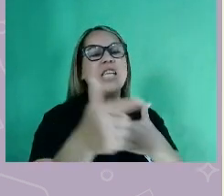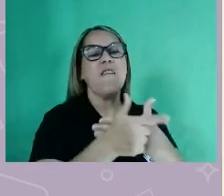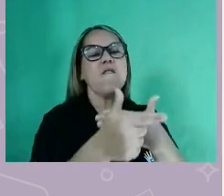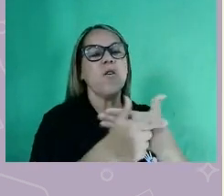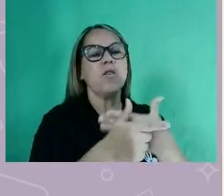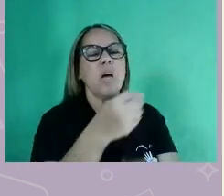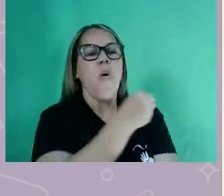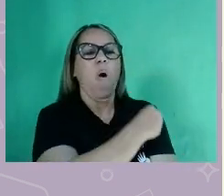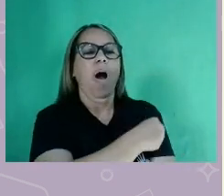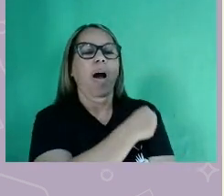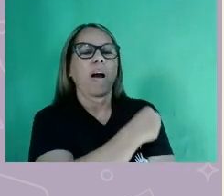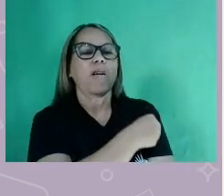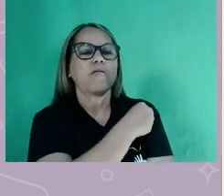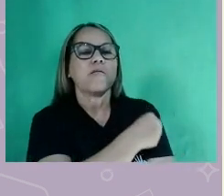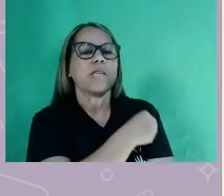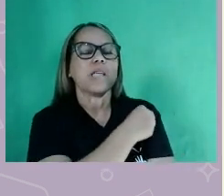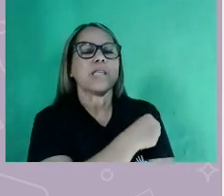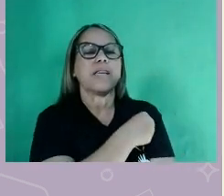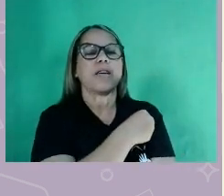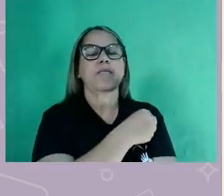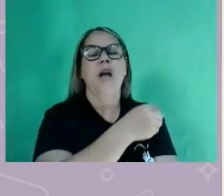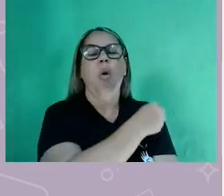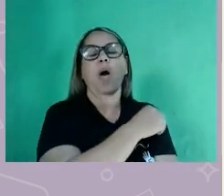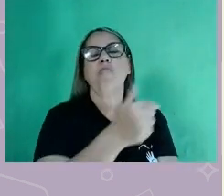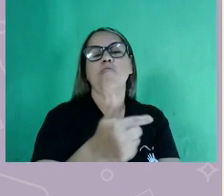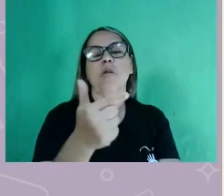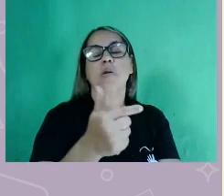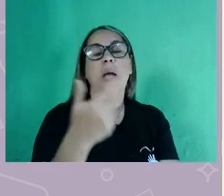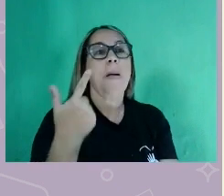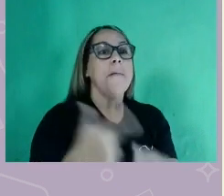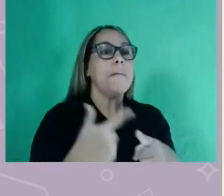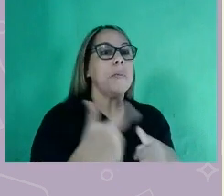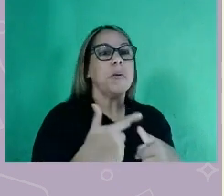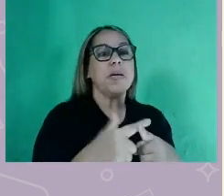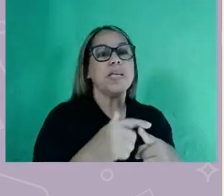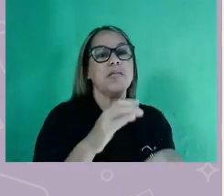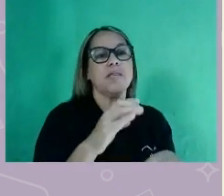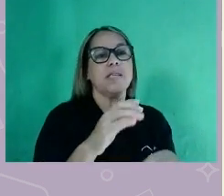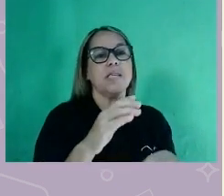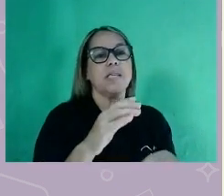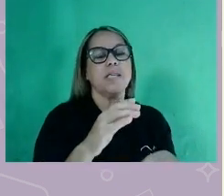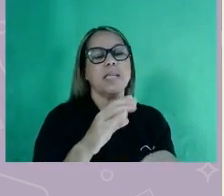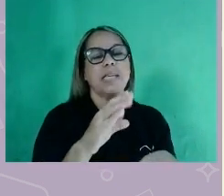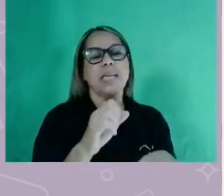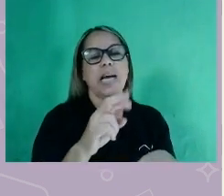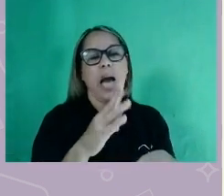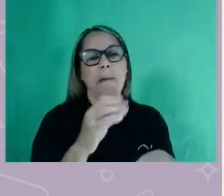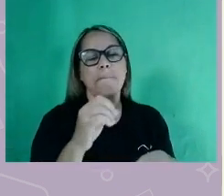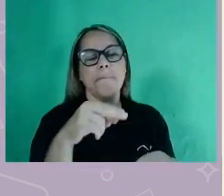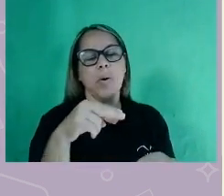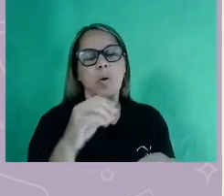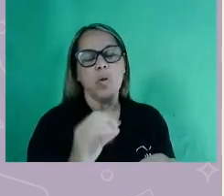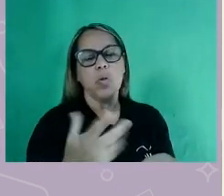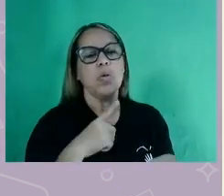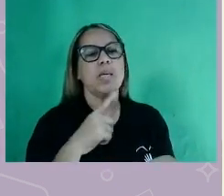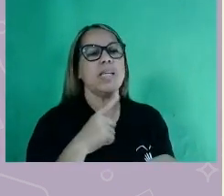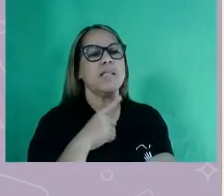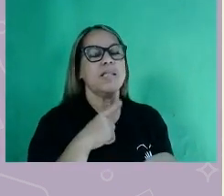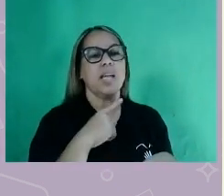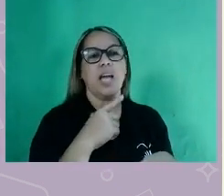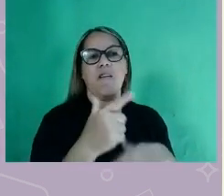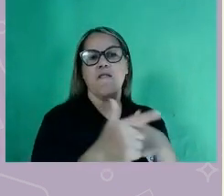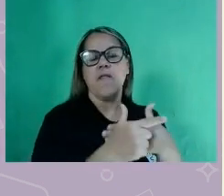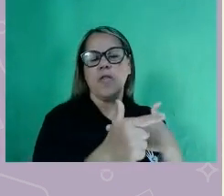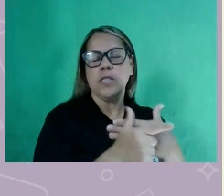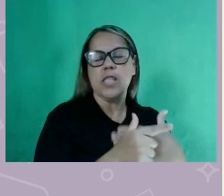aqui é um álcool secundário tá certo por quê? porque o carbono que tá com a função OH com a função álcool ele tá